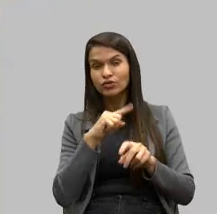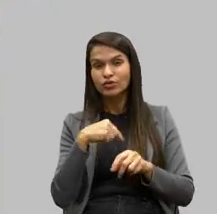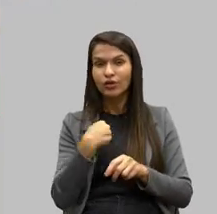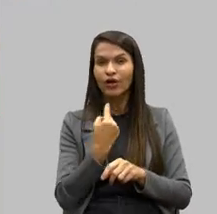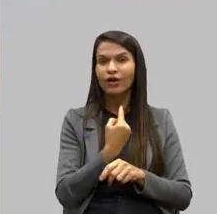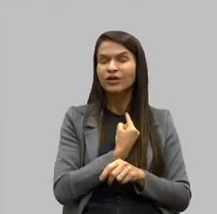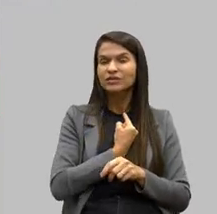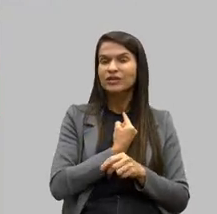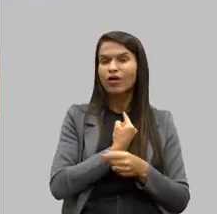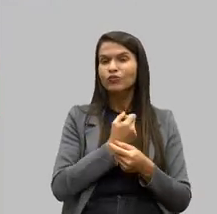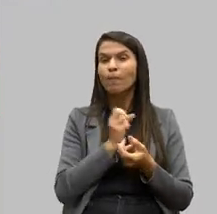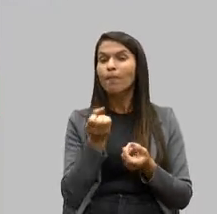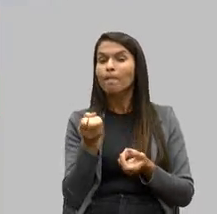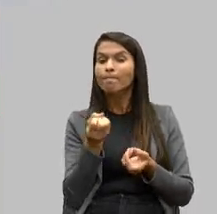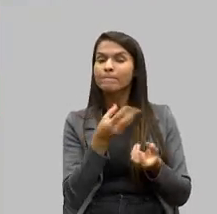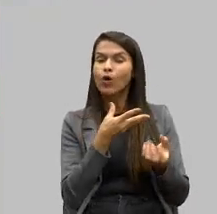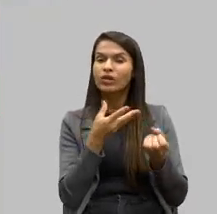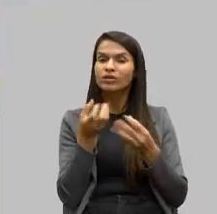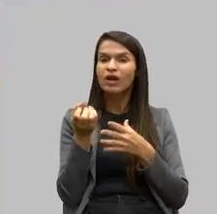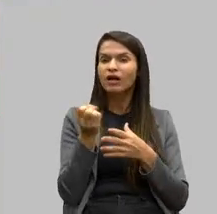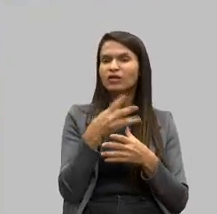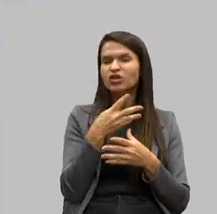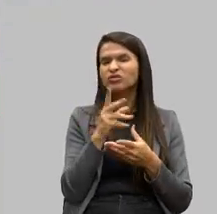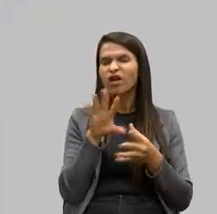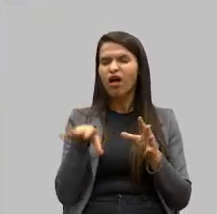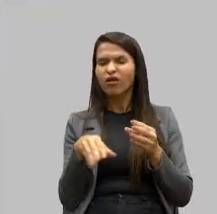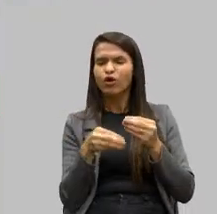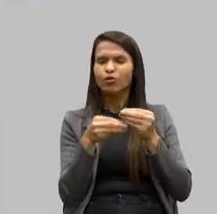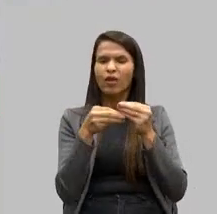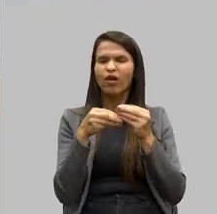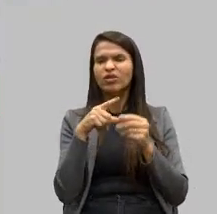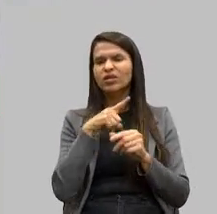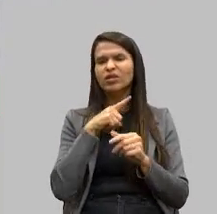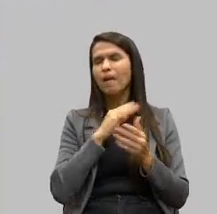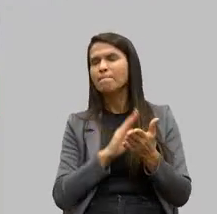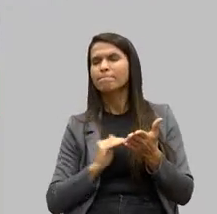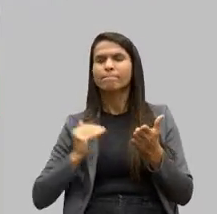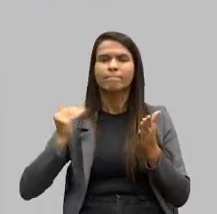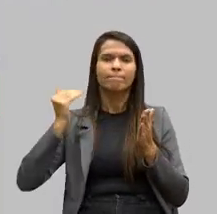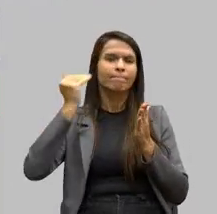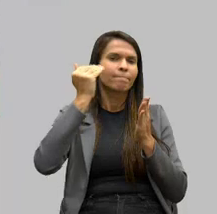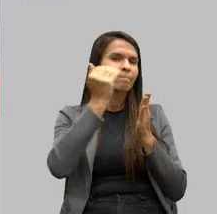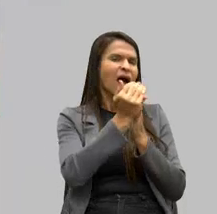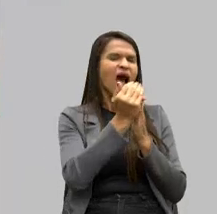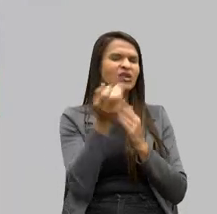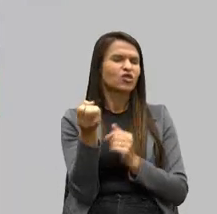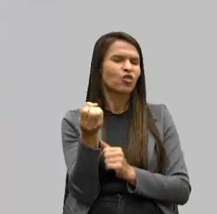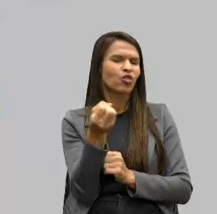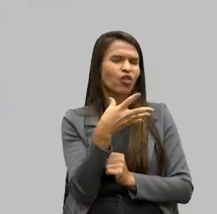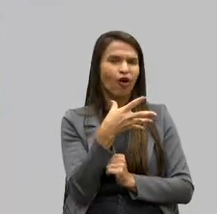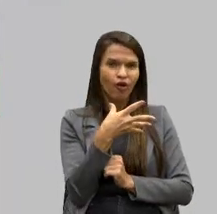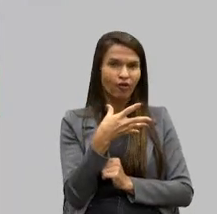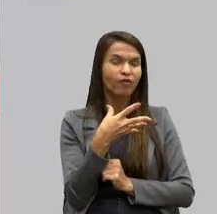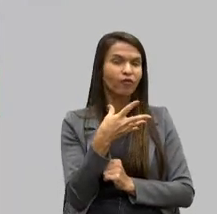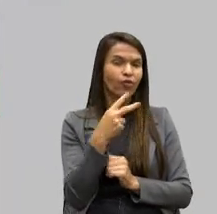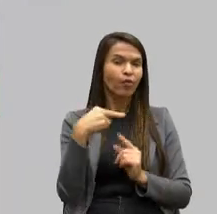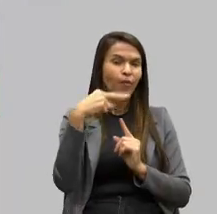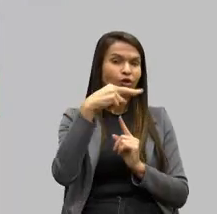modernizando, que nós estamos aderindo ao que tem de mais moderno do ponto de vista